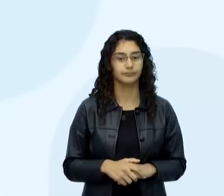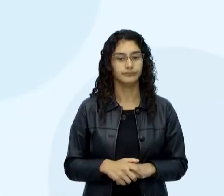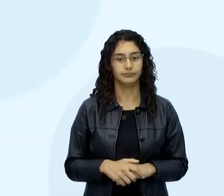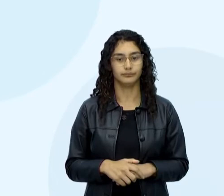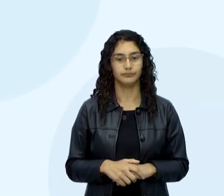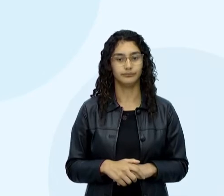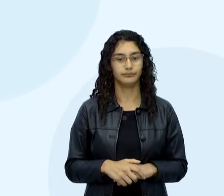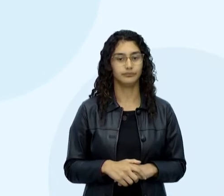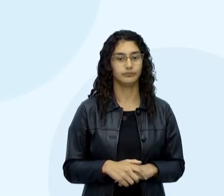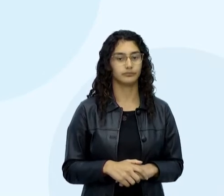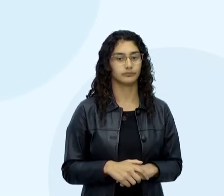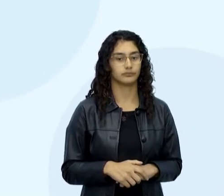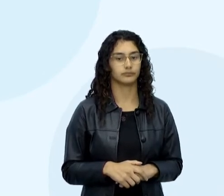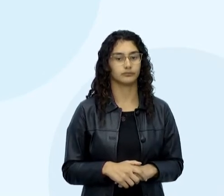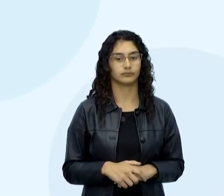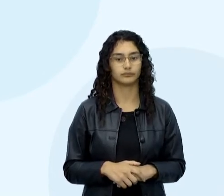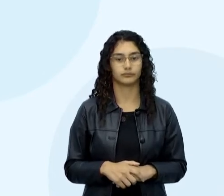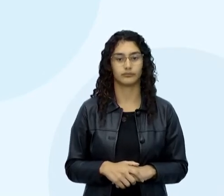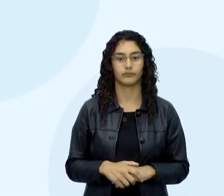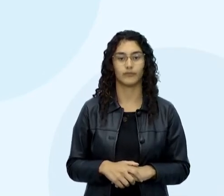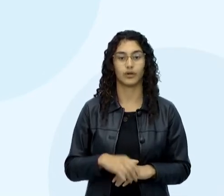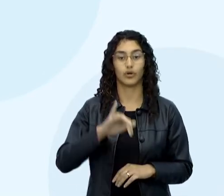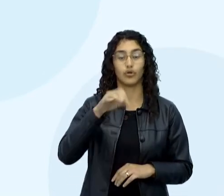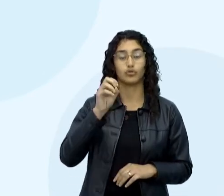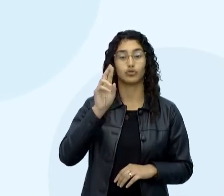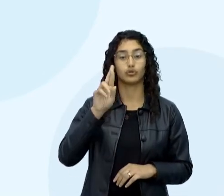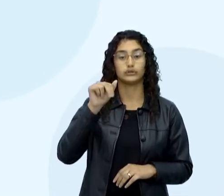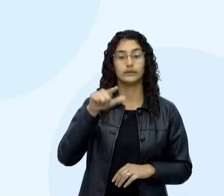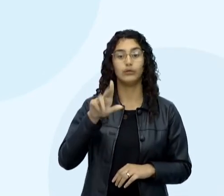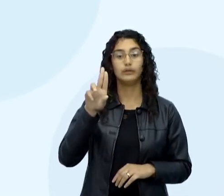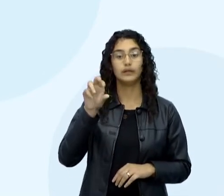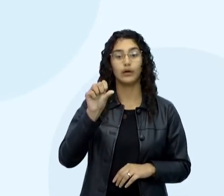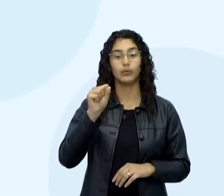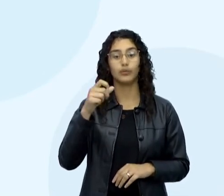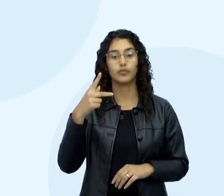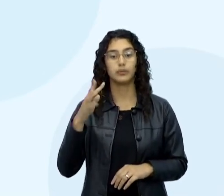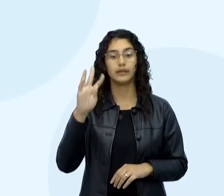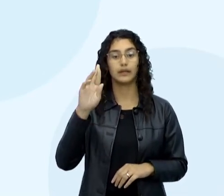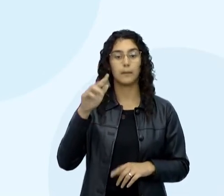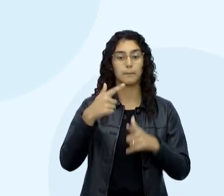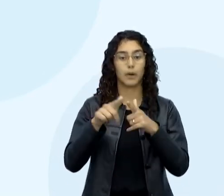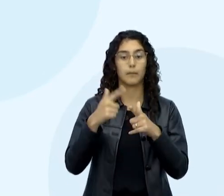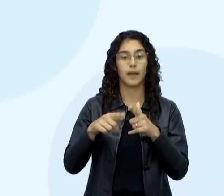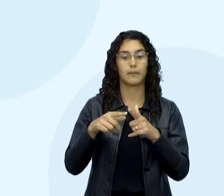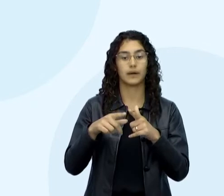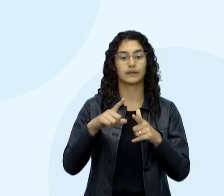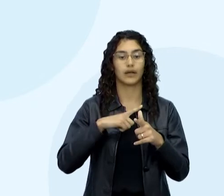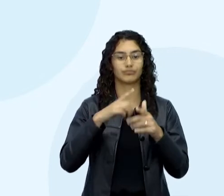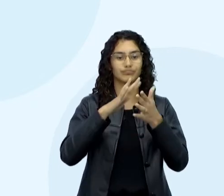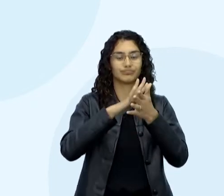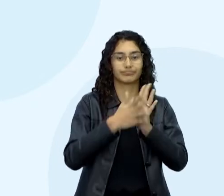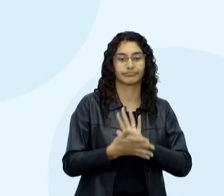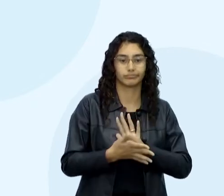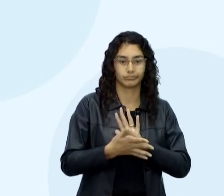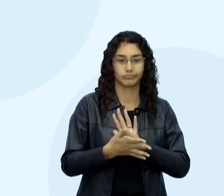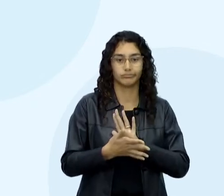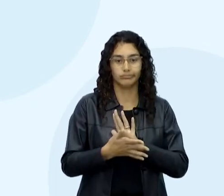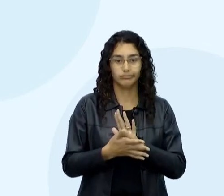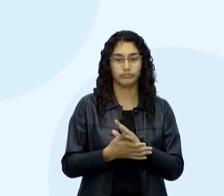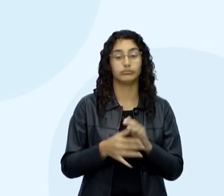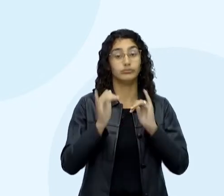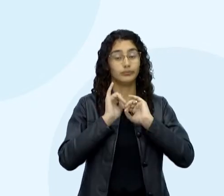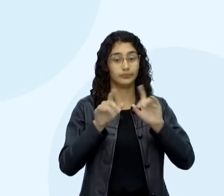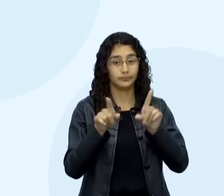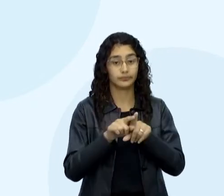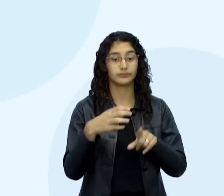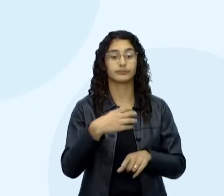só. Aí é do Jornal da USP. Ele fala, tragédia em Petrópolis é fruto de descaso. Uma denúncia, que é o que né? Você estava falando aqui